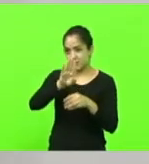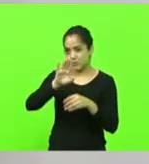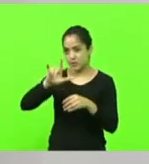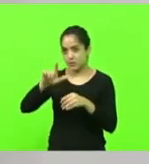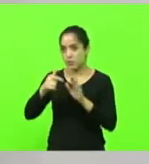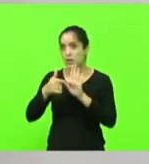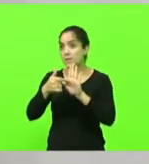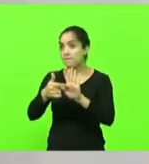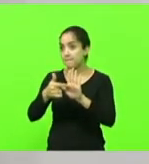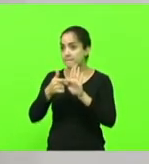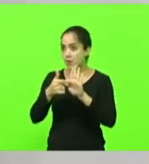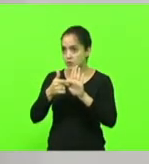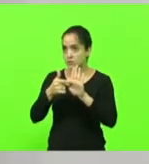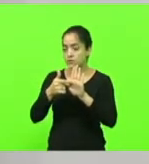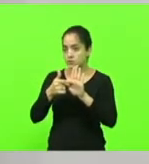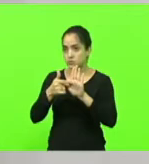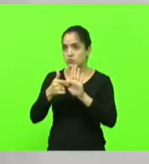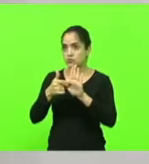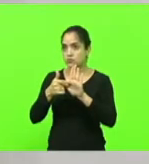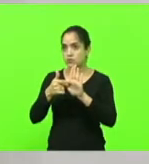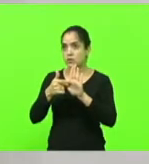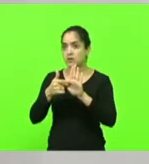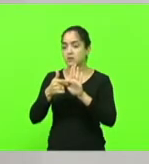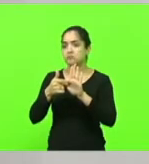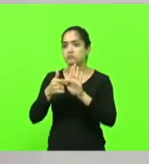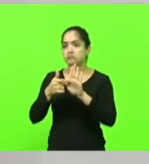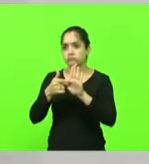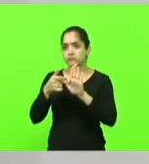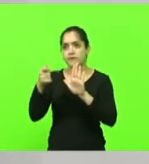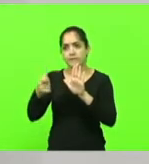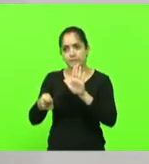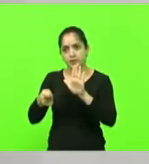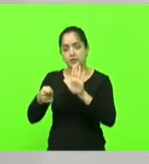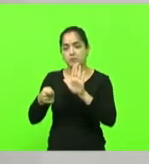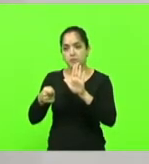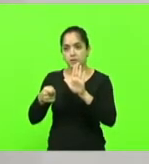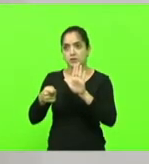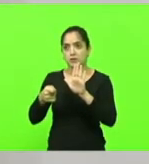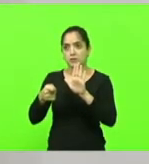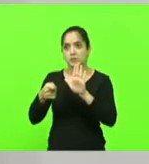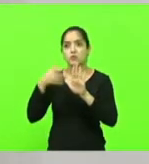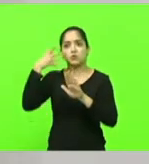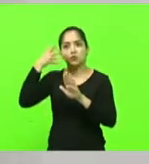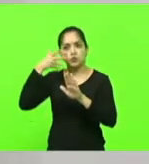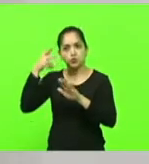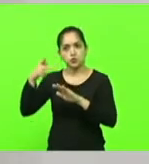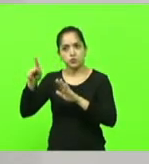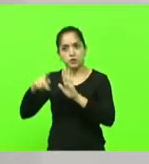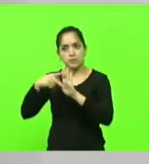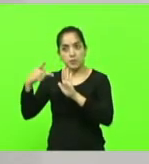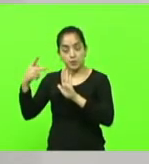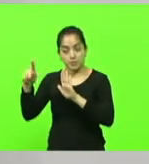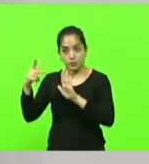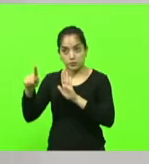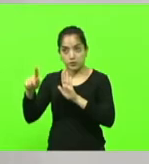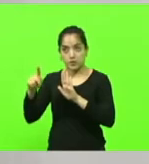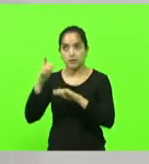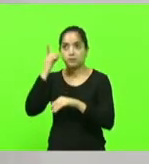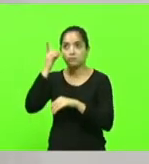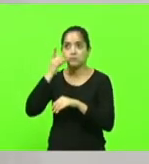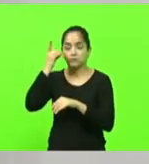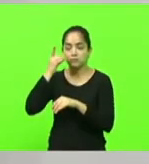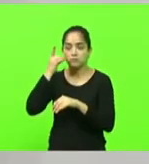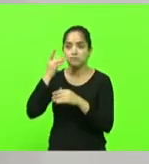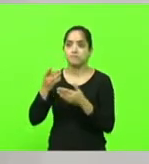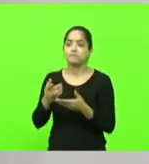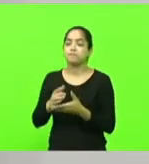a sua acidez e virulência presente em muitos dos discursos do ex-senador e deputado Jaison